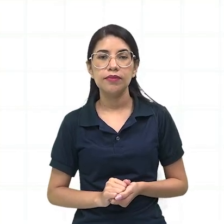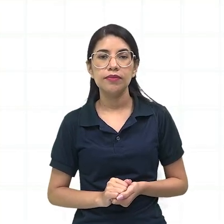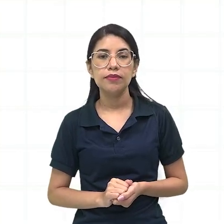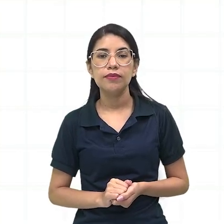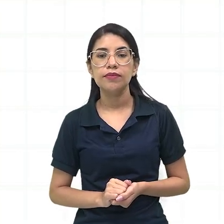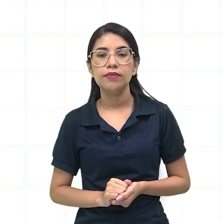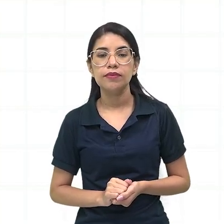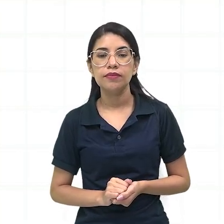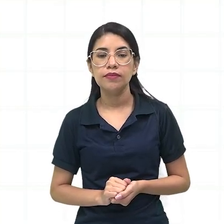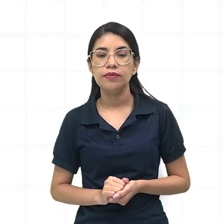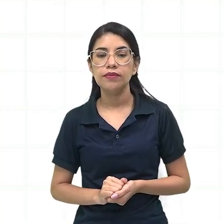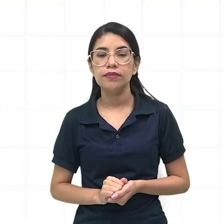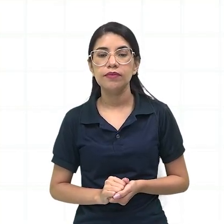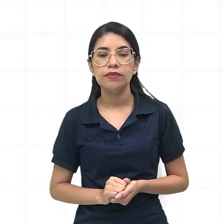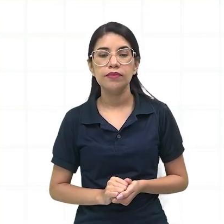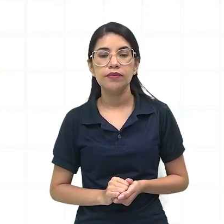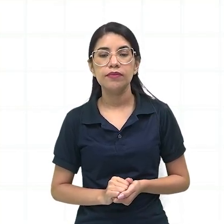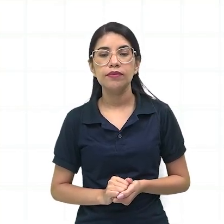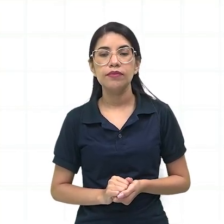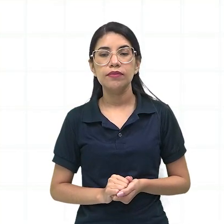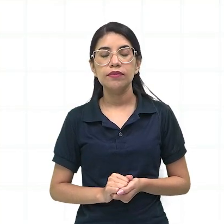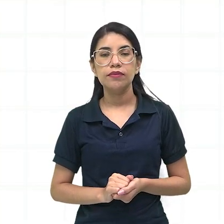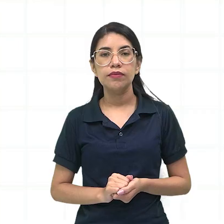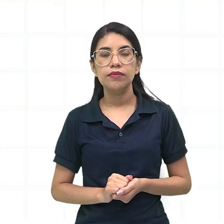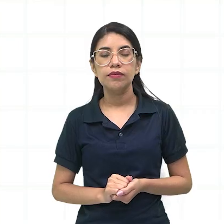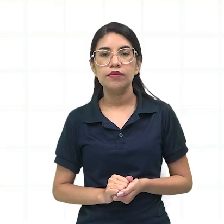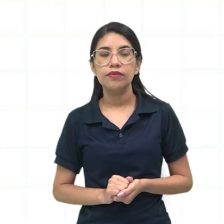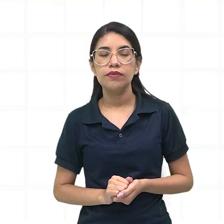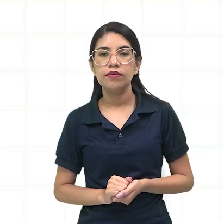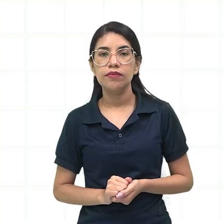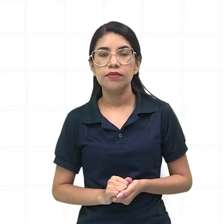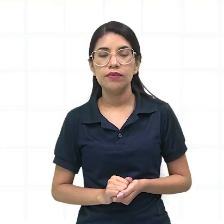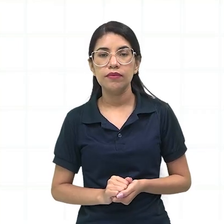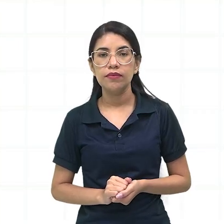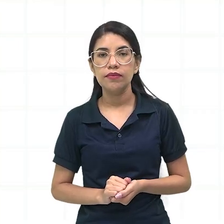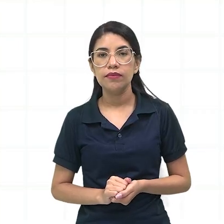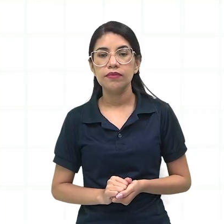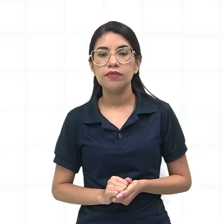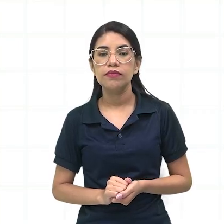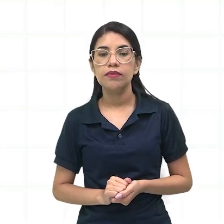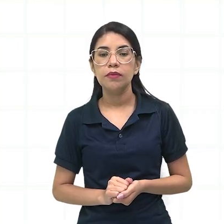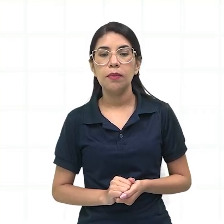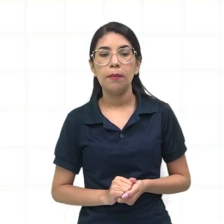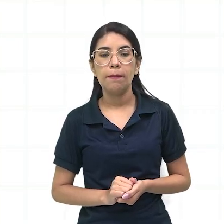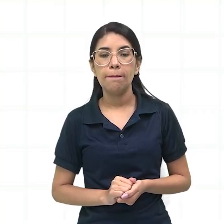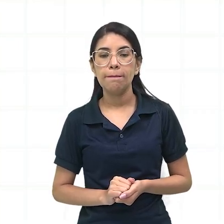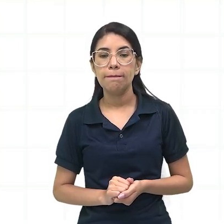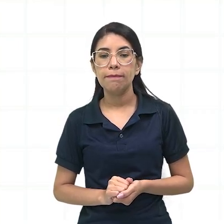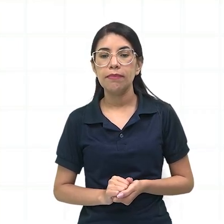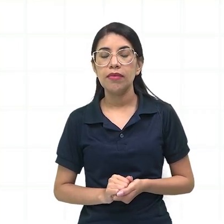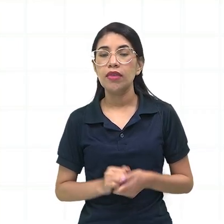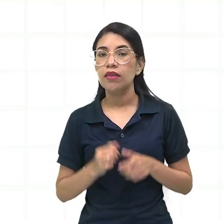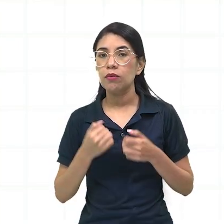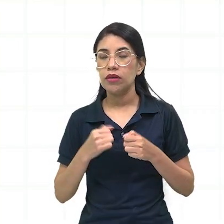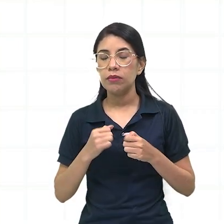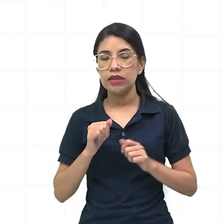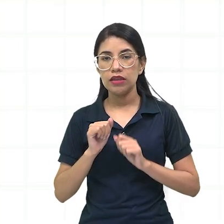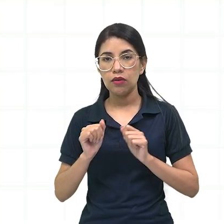Vou apagando aqui. Olha só, então ele tem que passar aqui